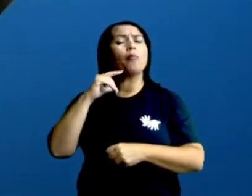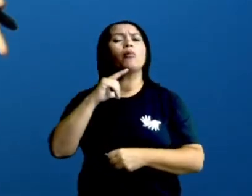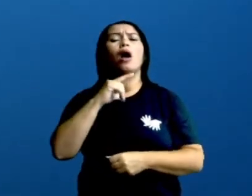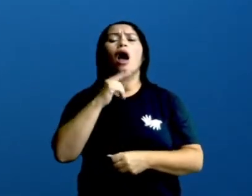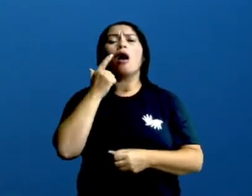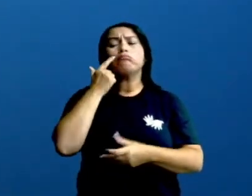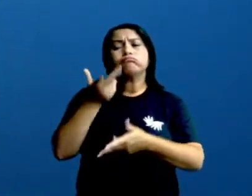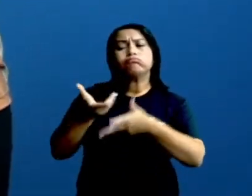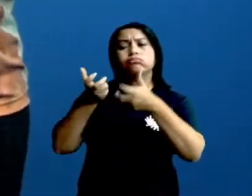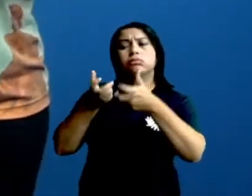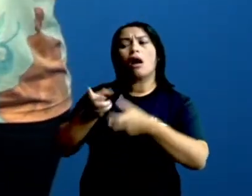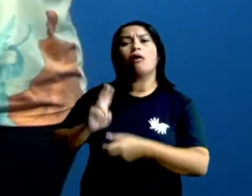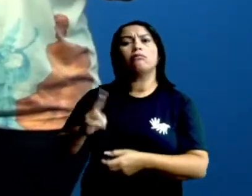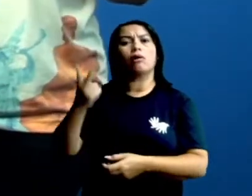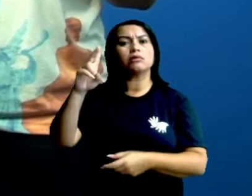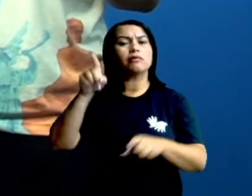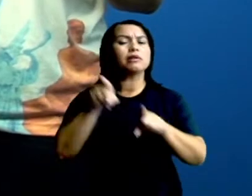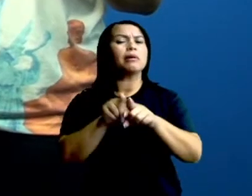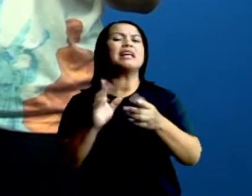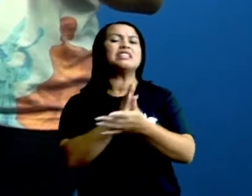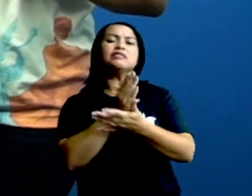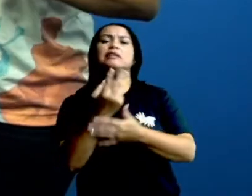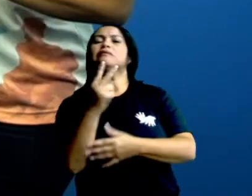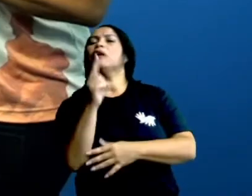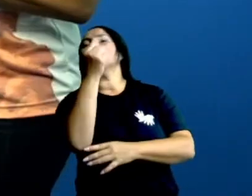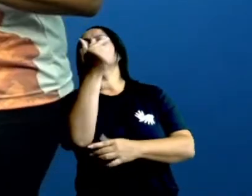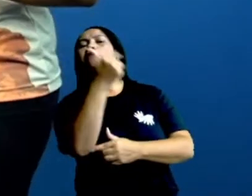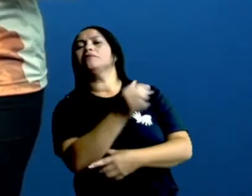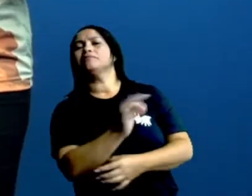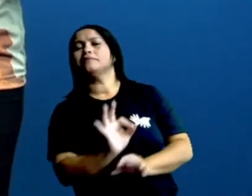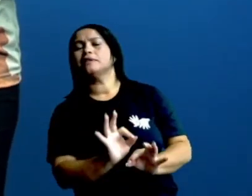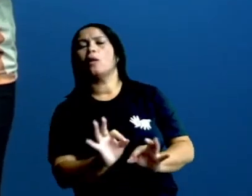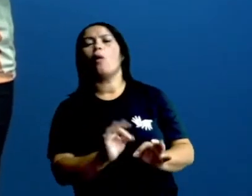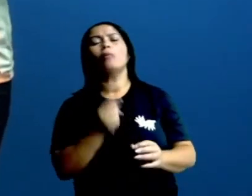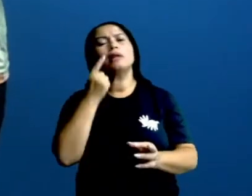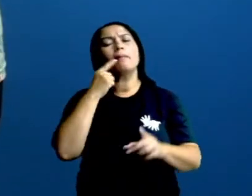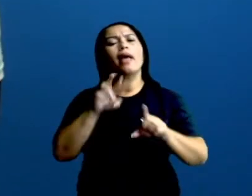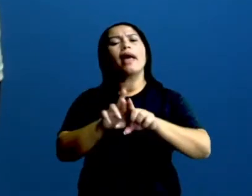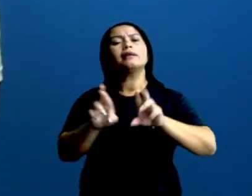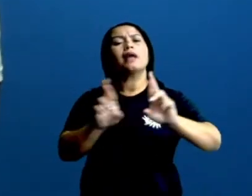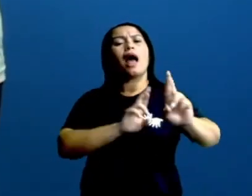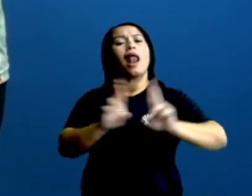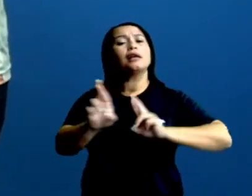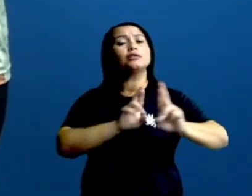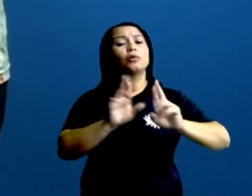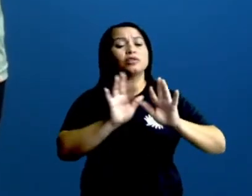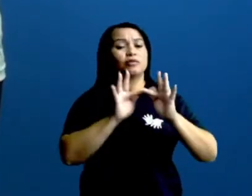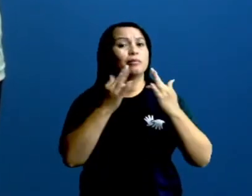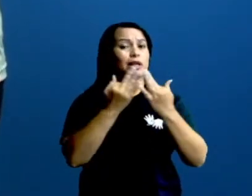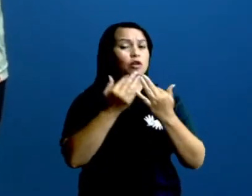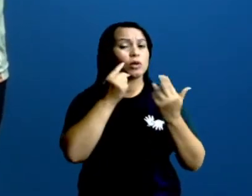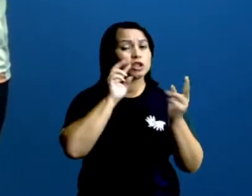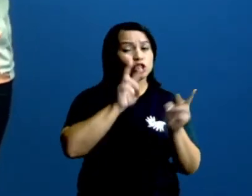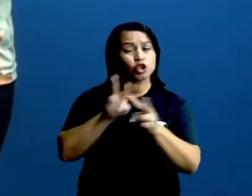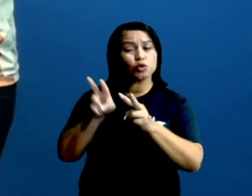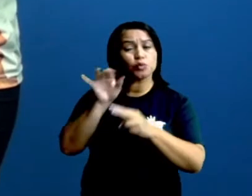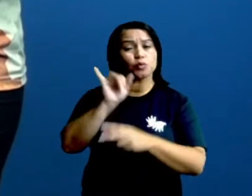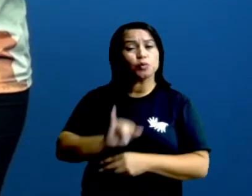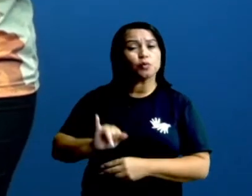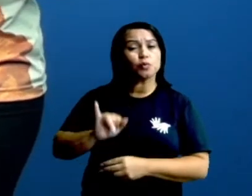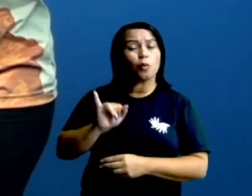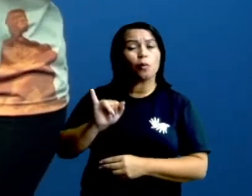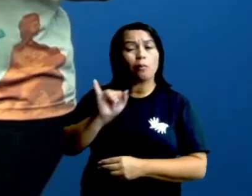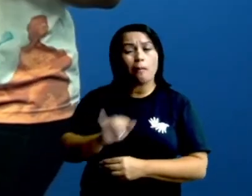valorizava ou desvalorizava. A gente pode perceber, inclusive, as relações familiares quando a gente utiliza, né, quando a gente olha para as